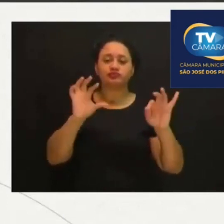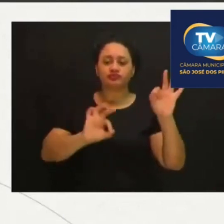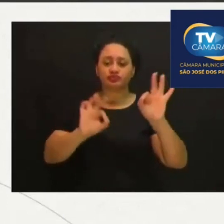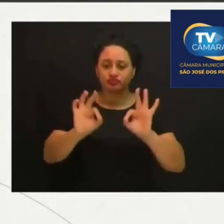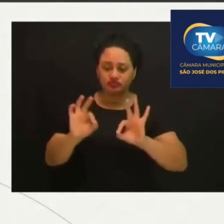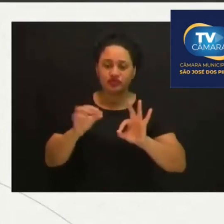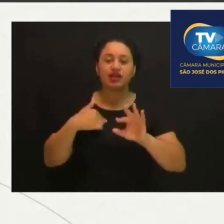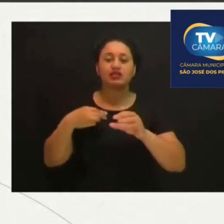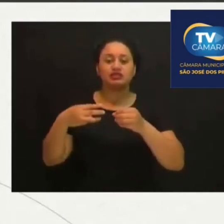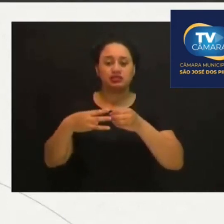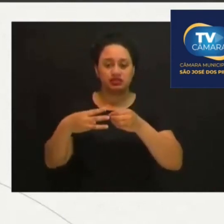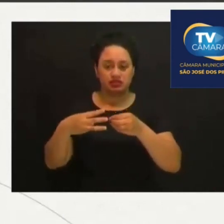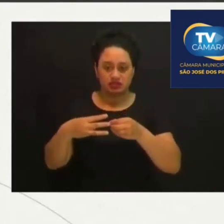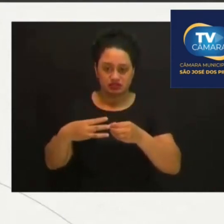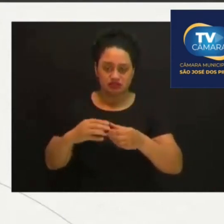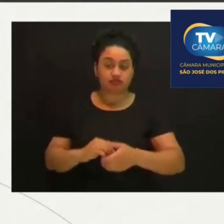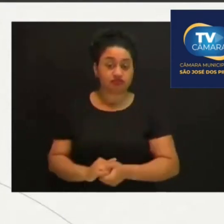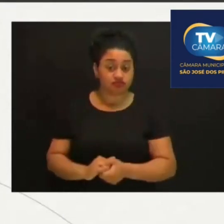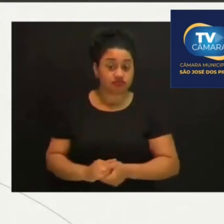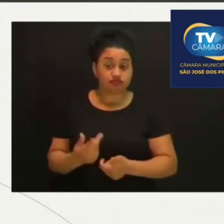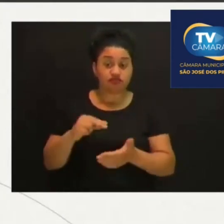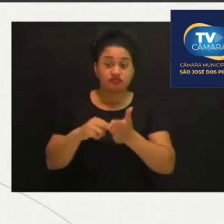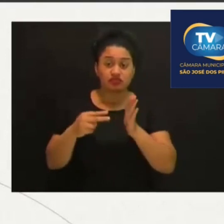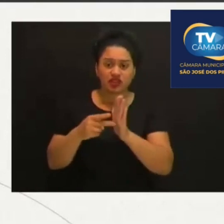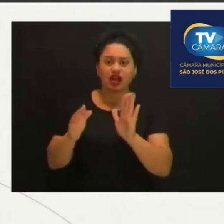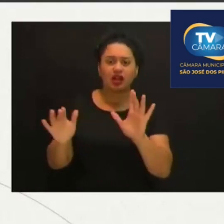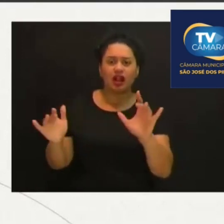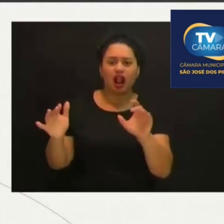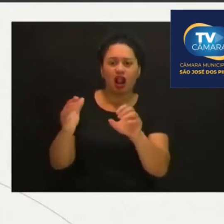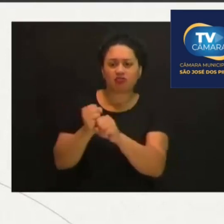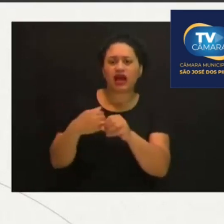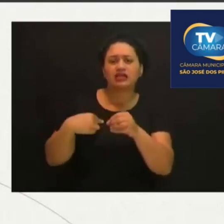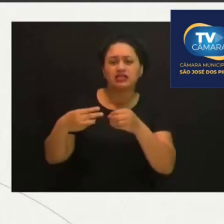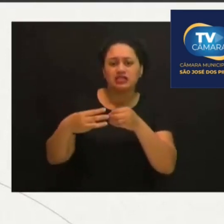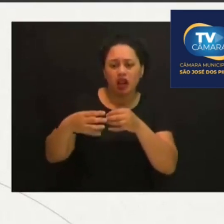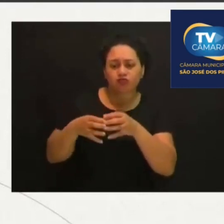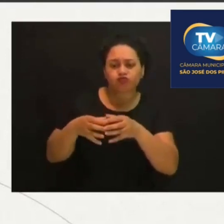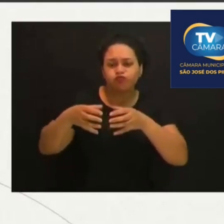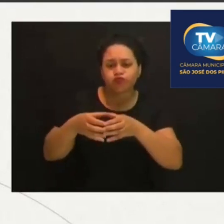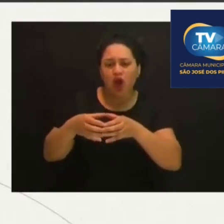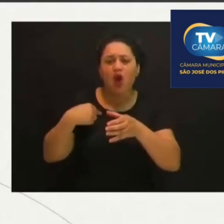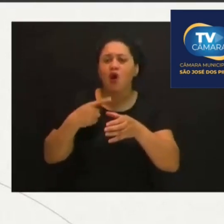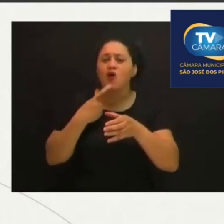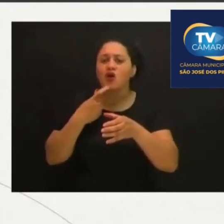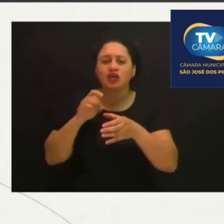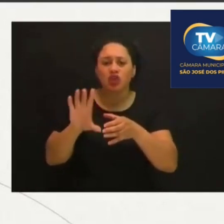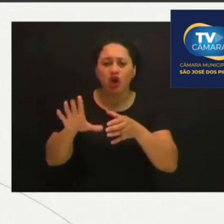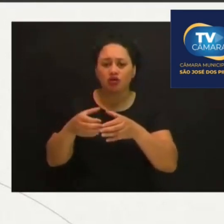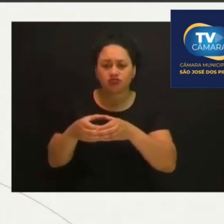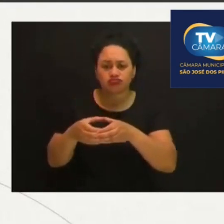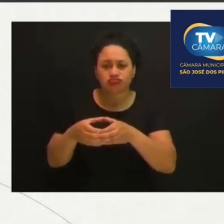organização celular. Isso é um aglomerado de células? Uma bola de sangue? Não é. Não é.